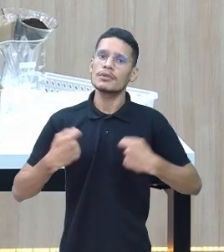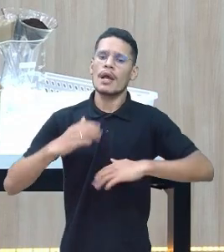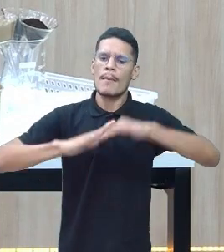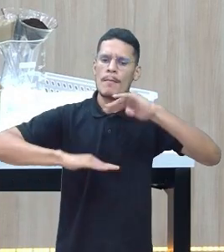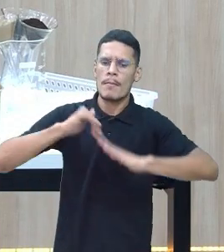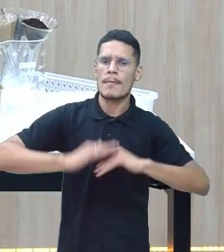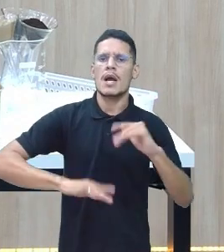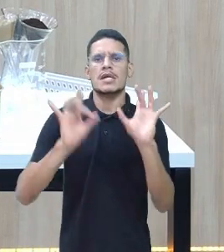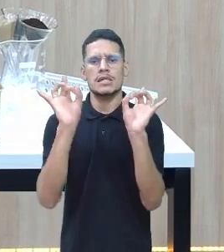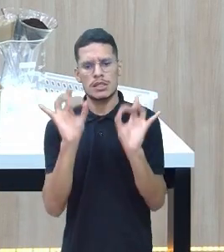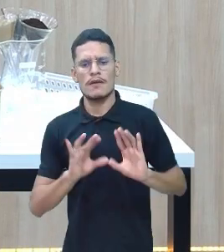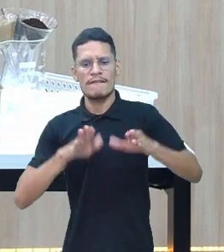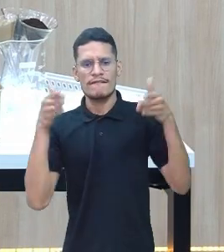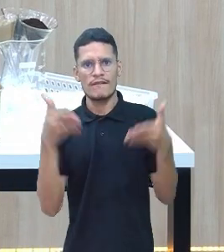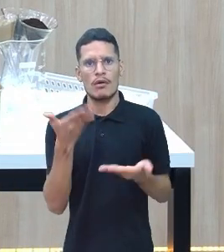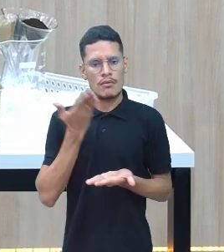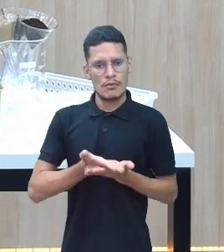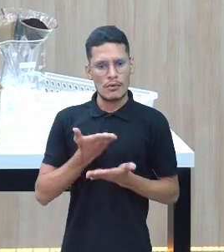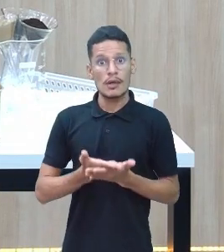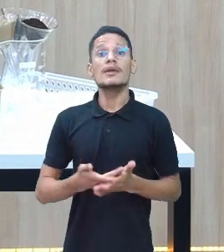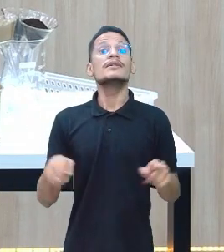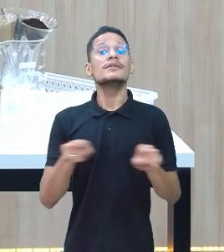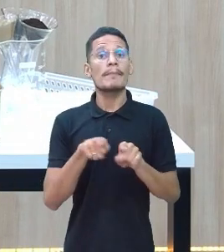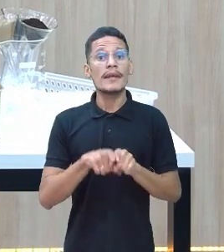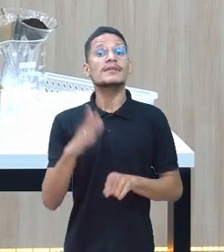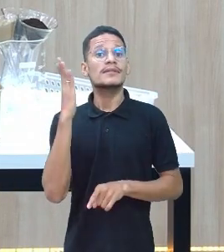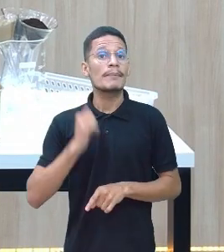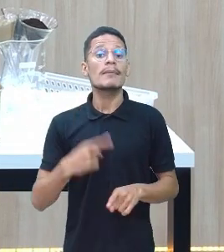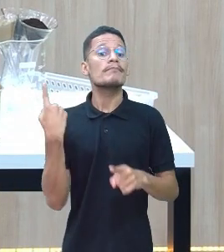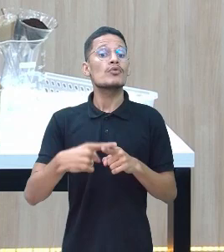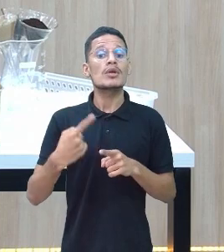e saber a característica e por que ela está ali.